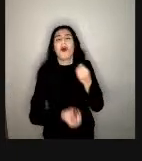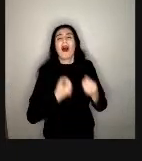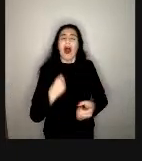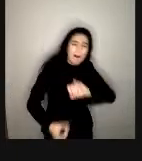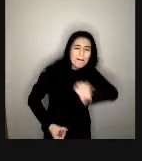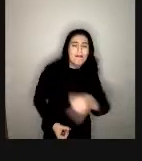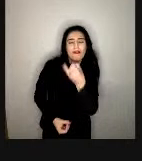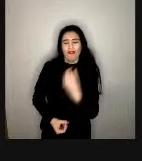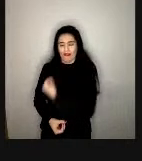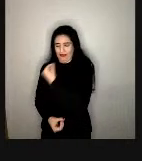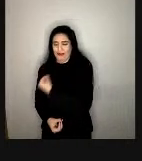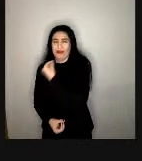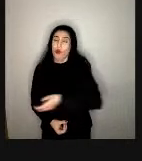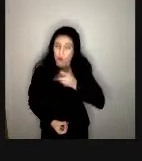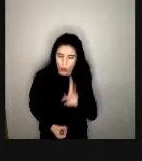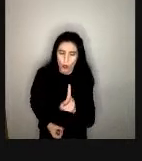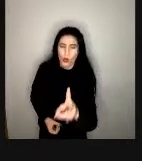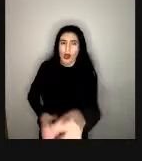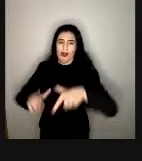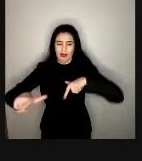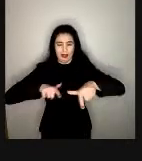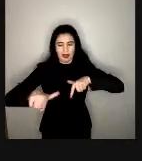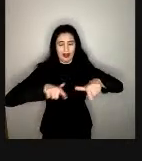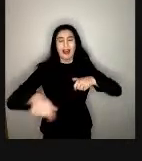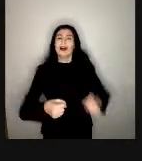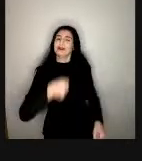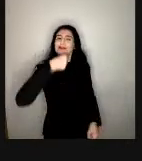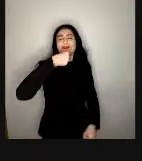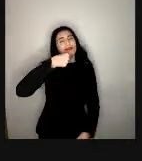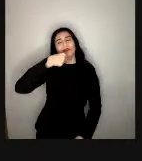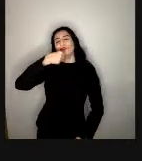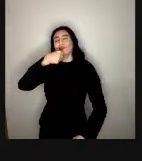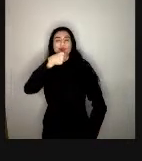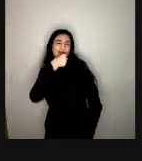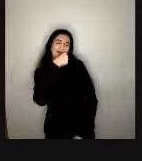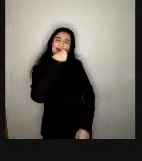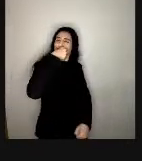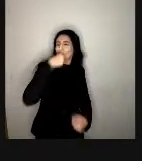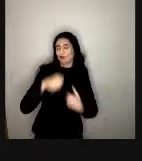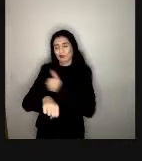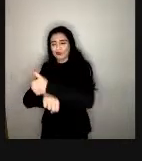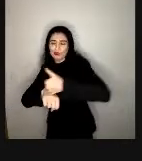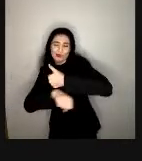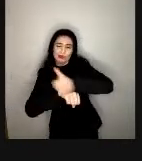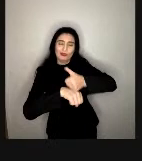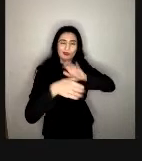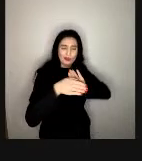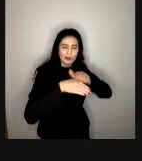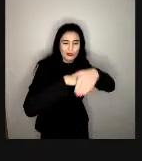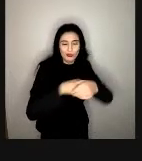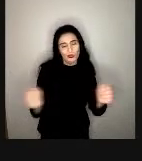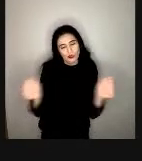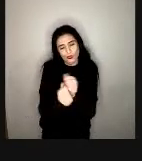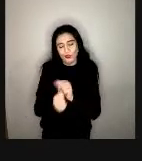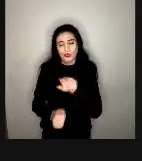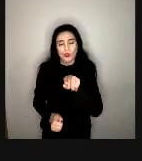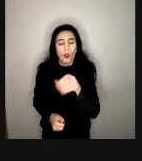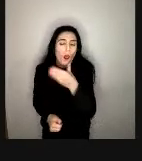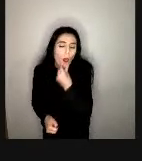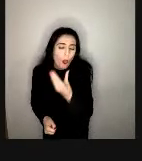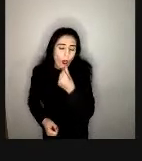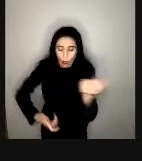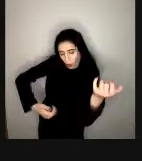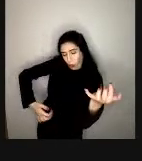formas. Continuou no trabalho dela, mas virou cantora profissional na noite, nos bares, com o irmão tocando violão.